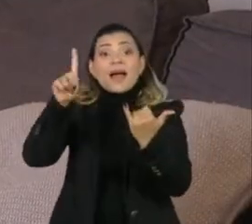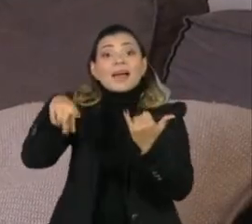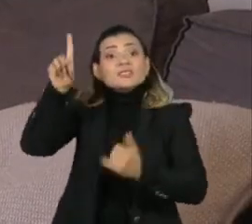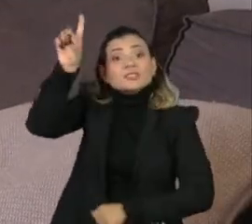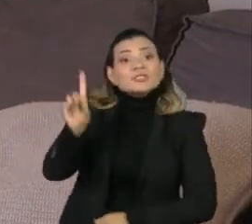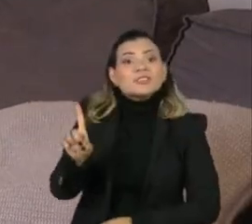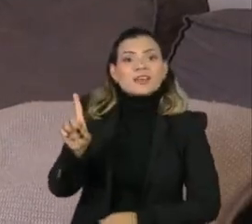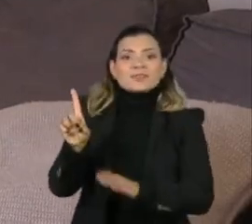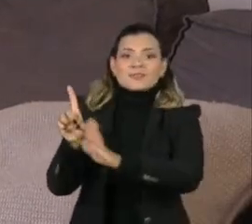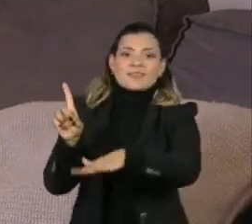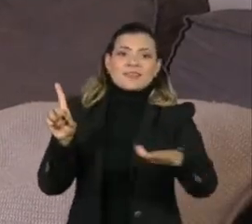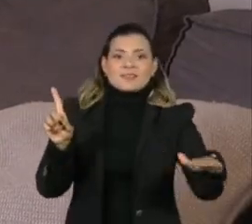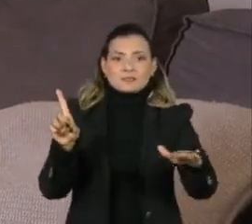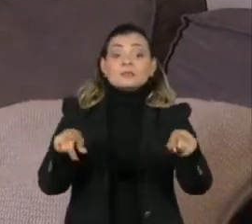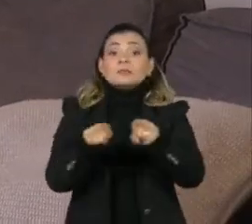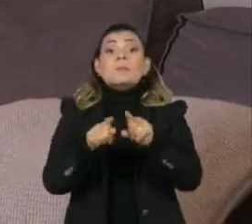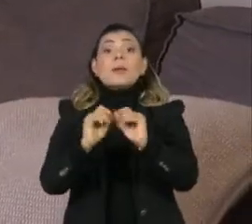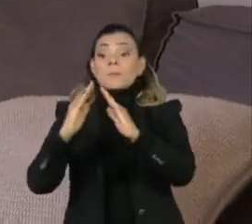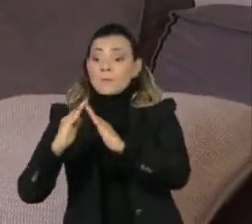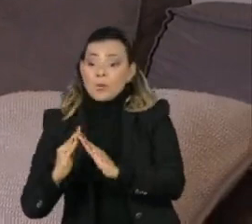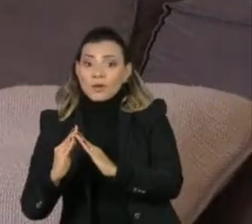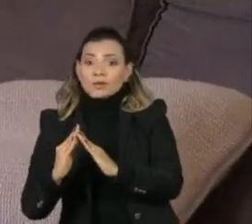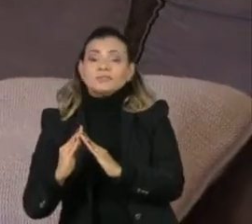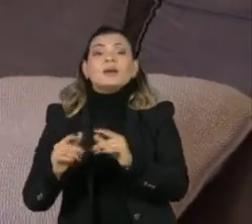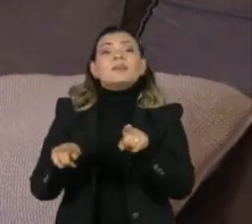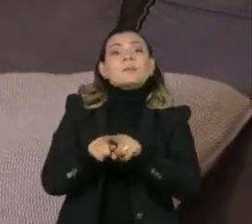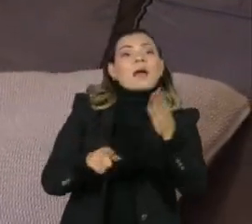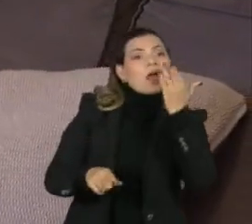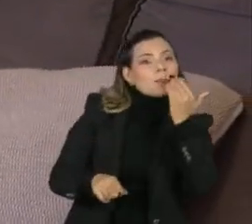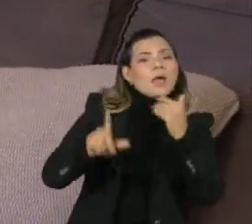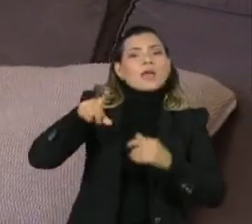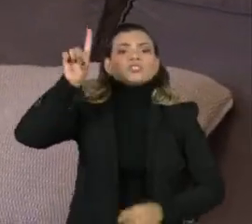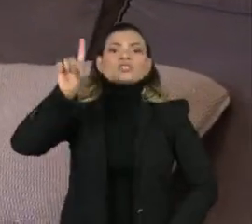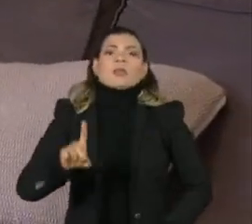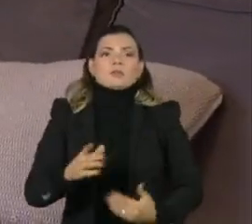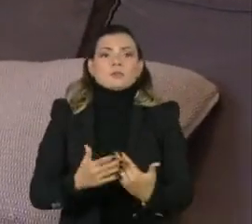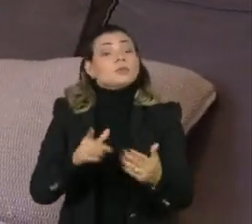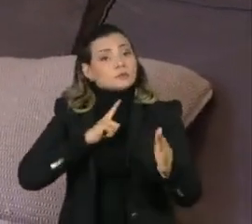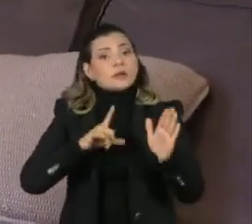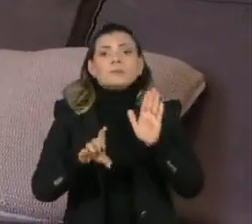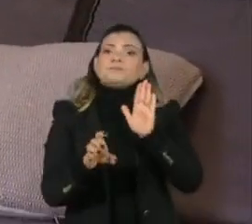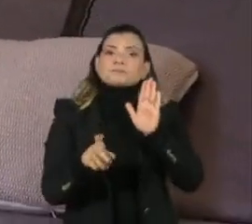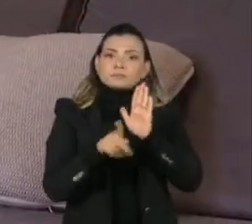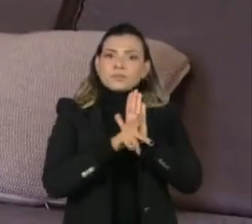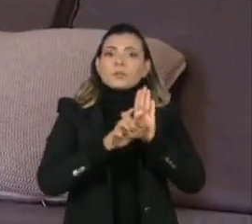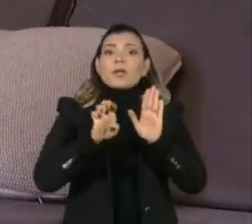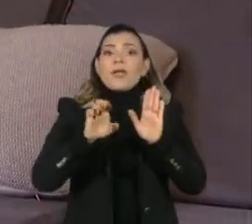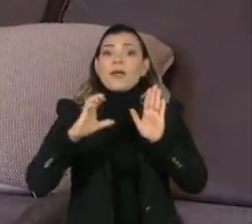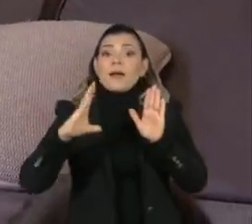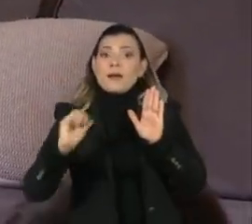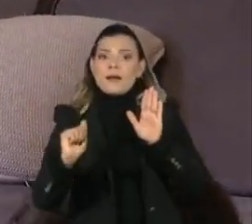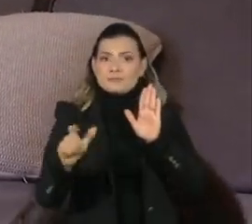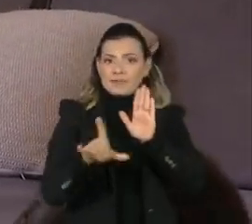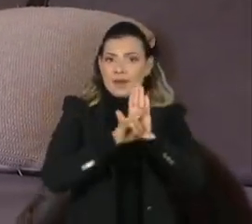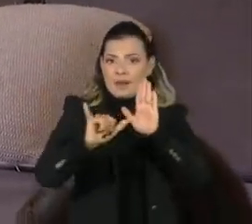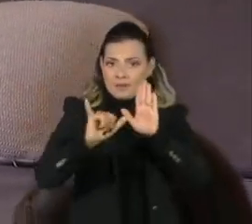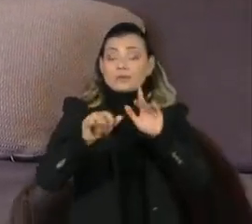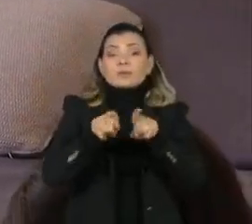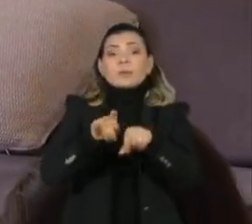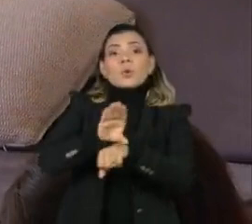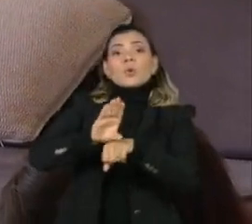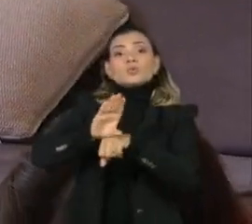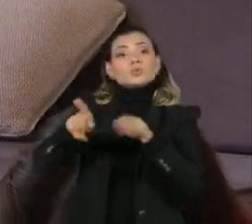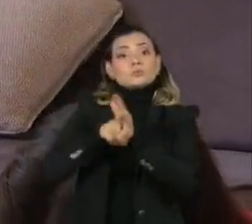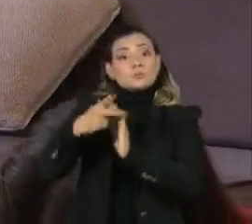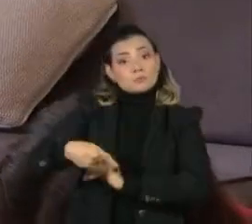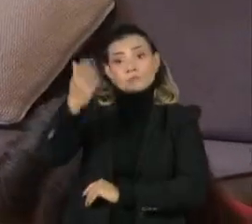da criança assim como a moradia e alimentação está previsto no Estatuto da Criança e do Adolescente e na Constituição